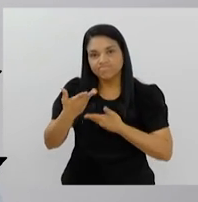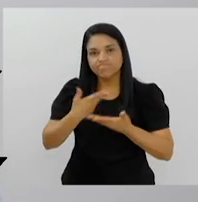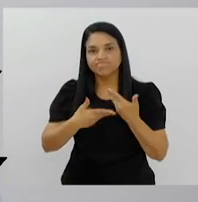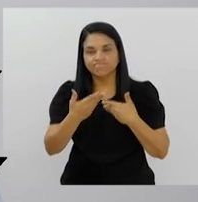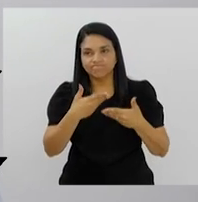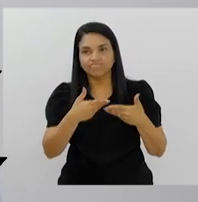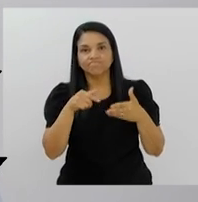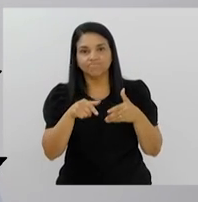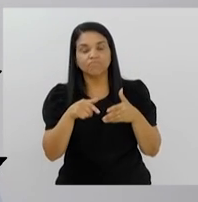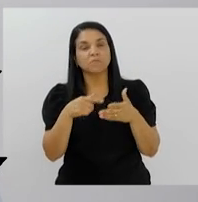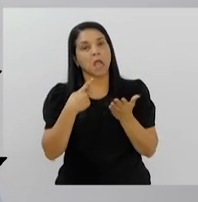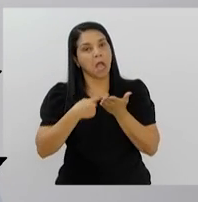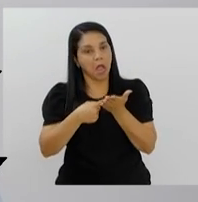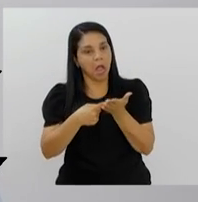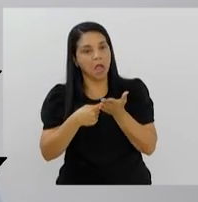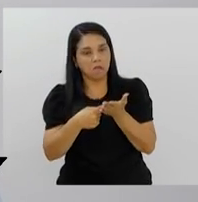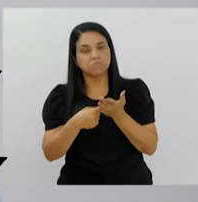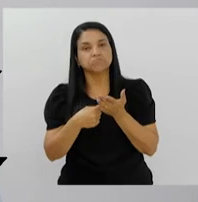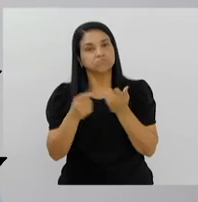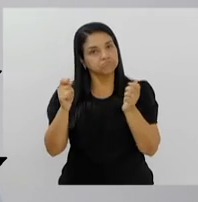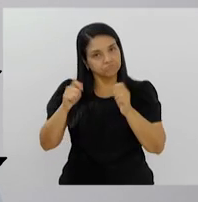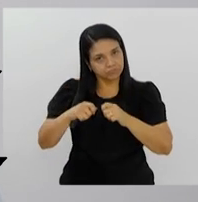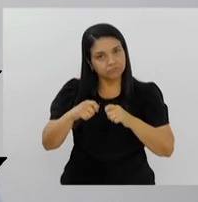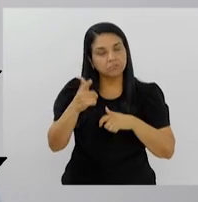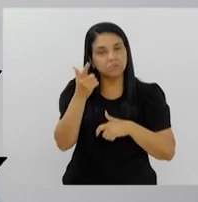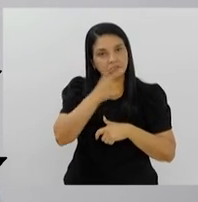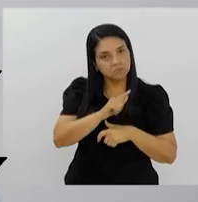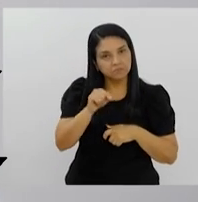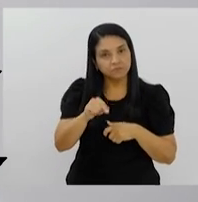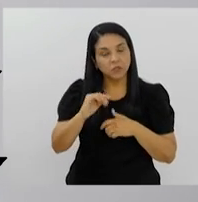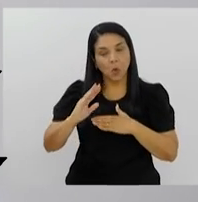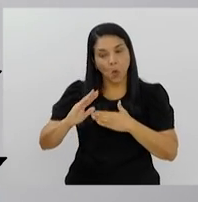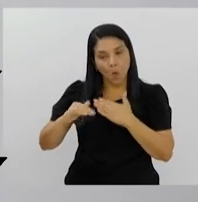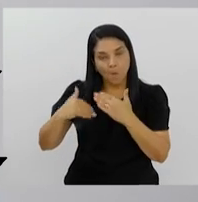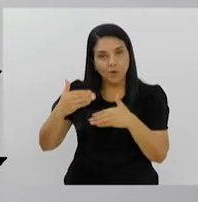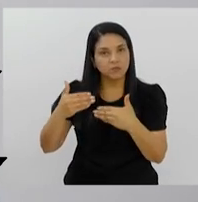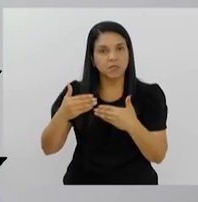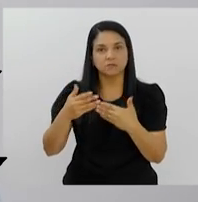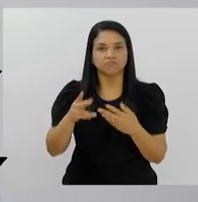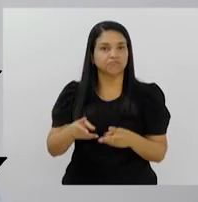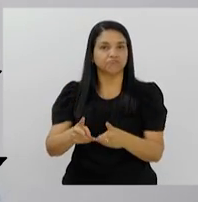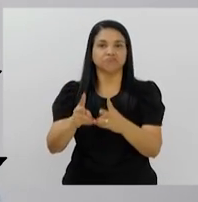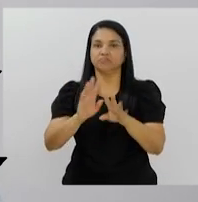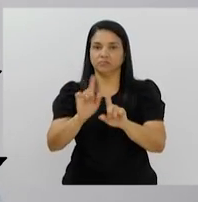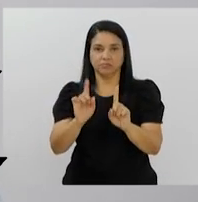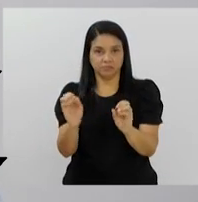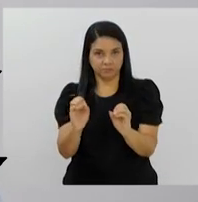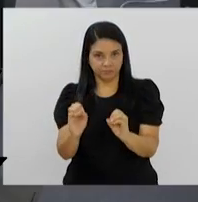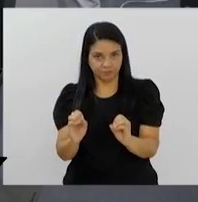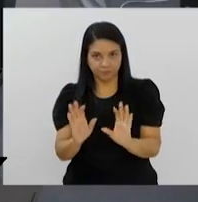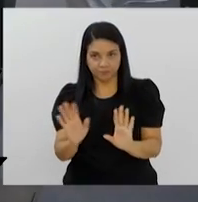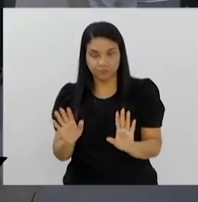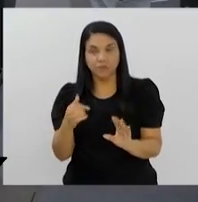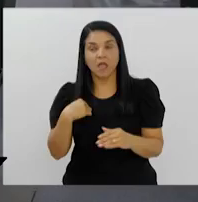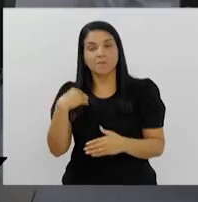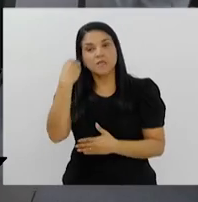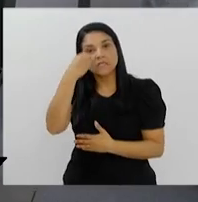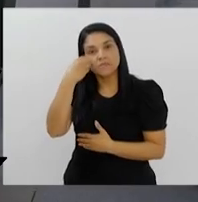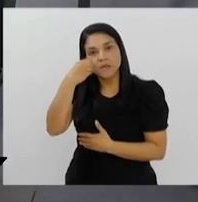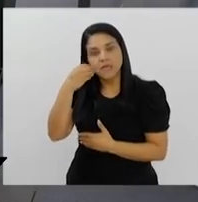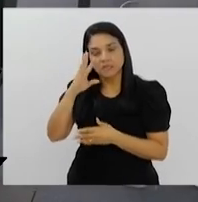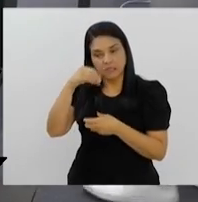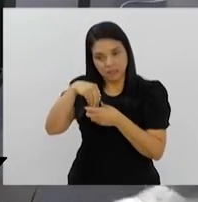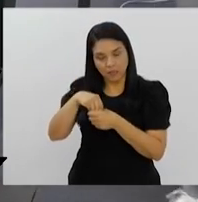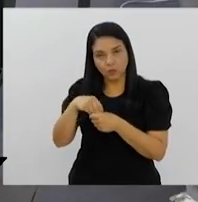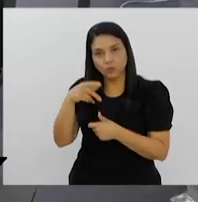acordos foram feitos E com isso os processos não seguiram né porque assim Pela Minha experiência no Procom já